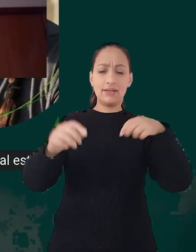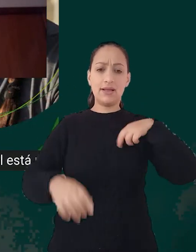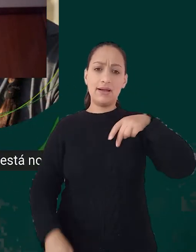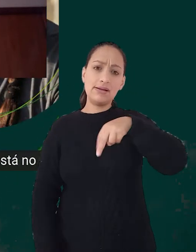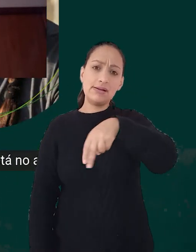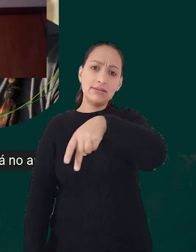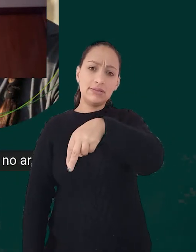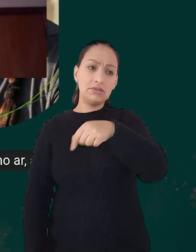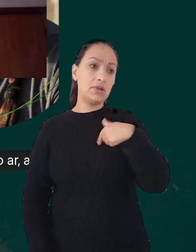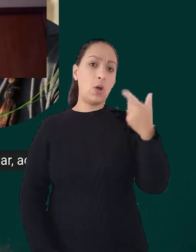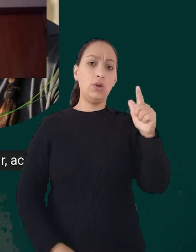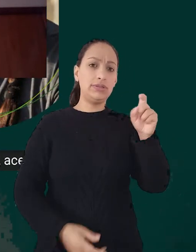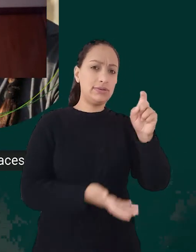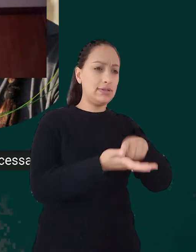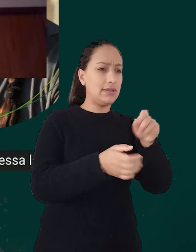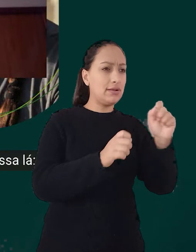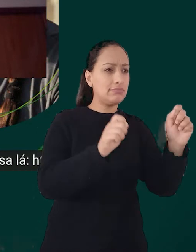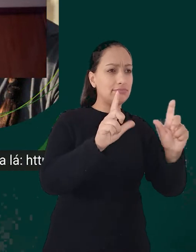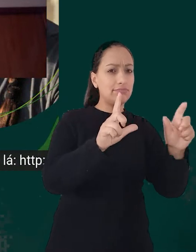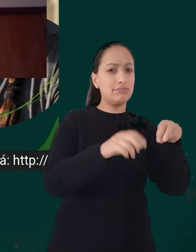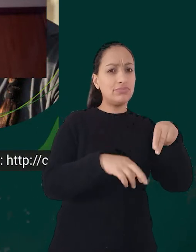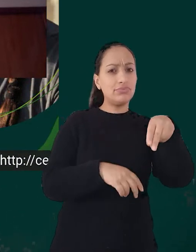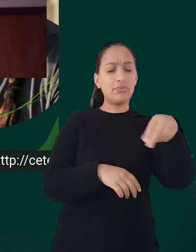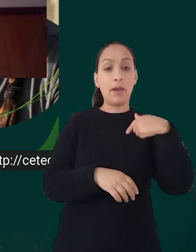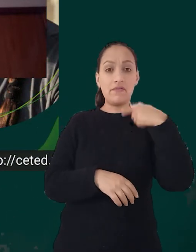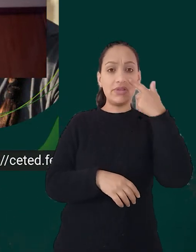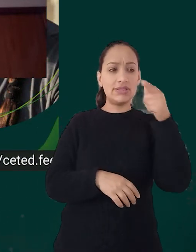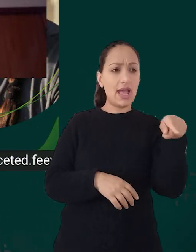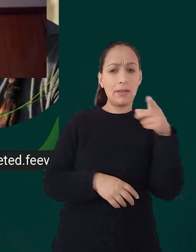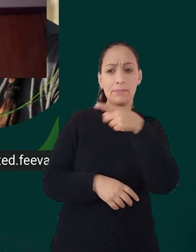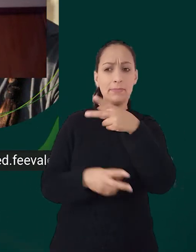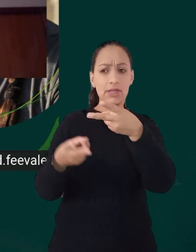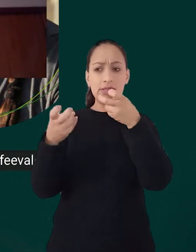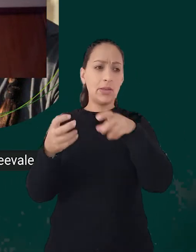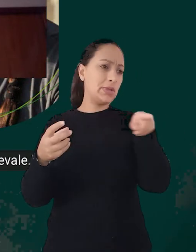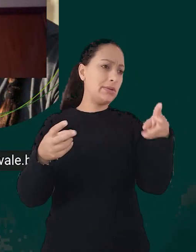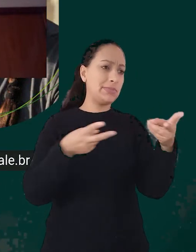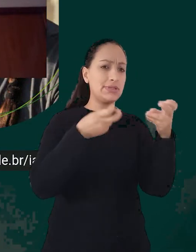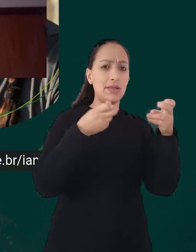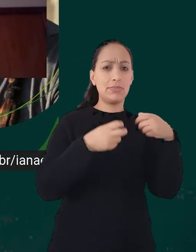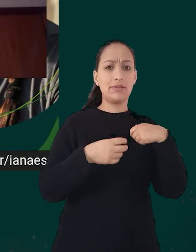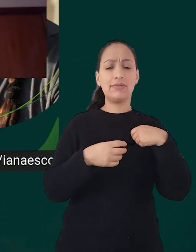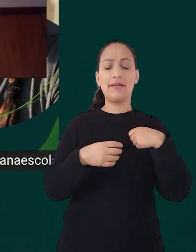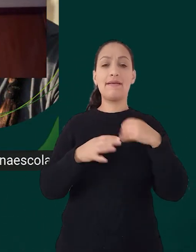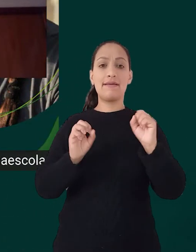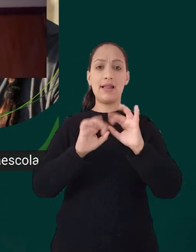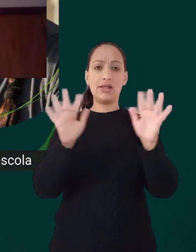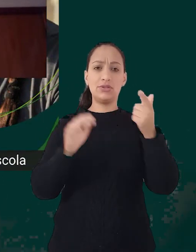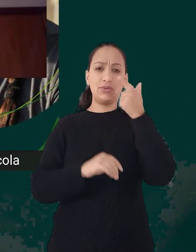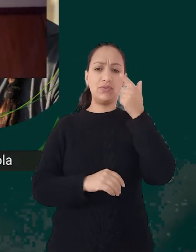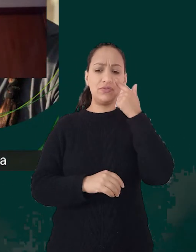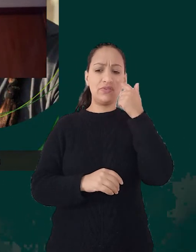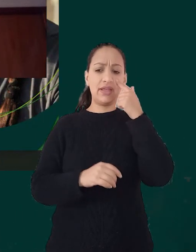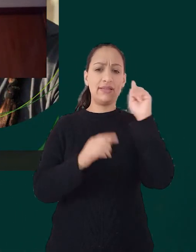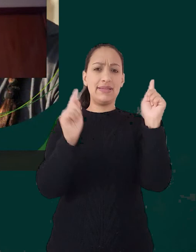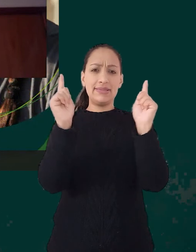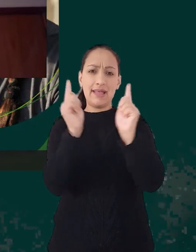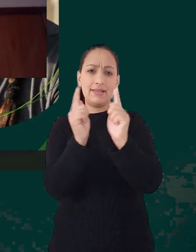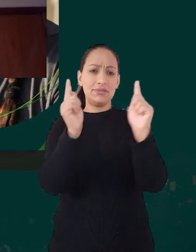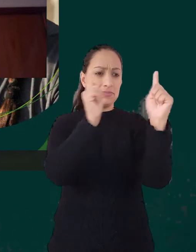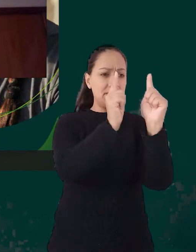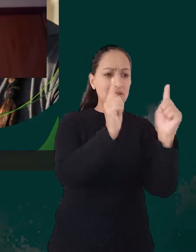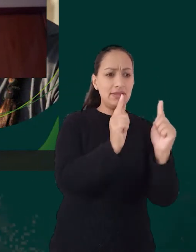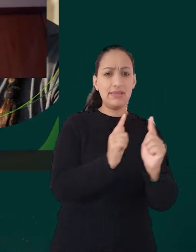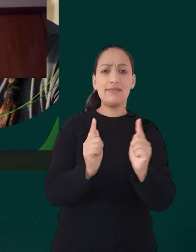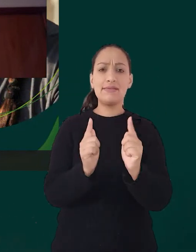na outra tela, anda um pouquinho para ver se a outra tela te percebe. Só que, claro, ao invés de olhar tudo em full screen, tu vai ver tudo em telas bem pequenininhas. Então,